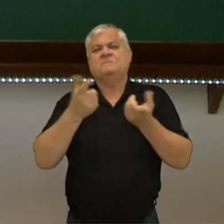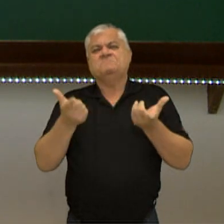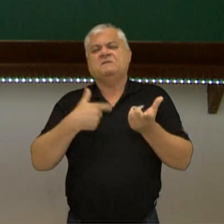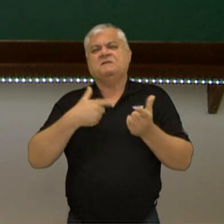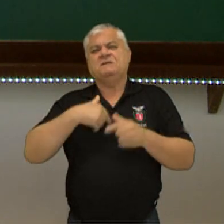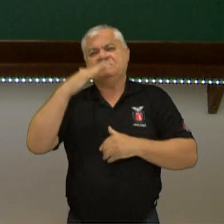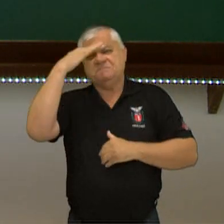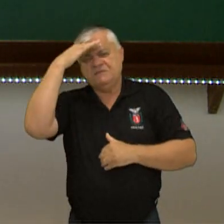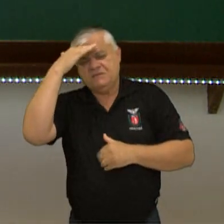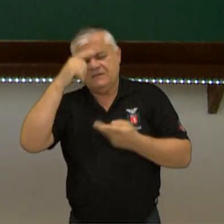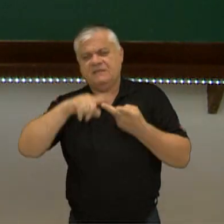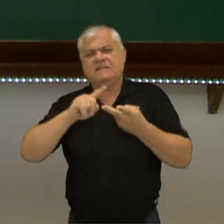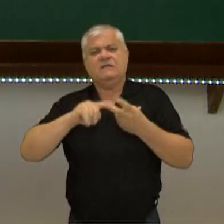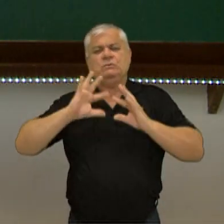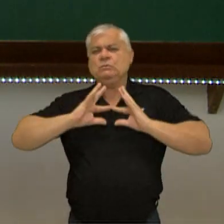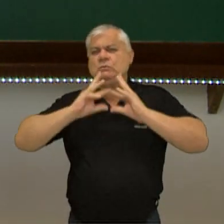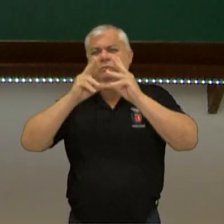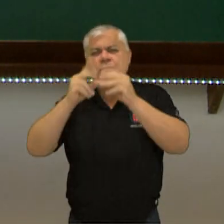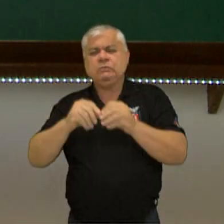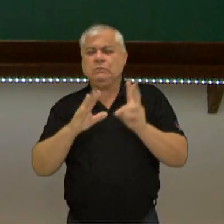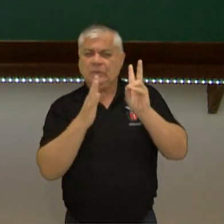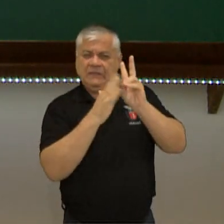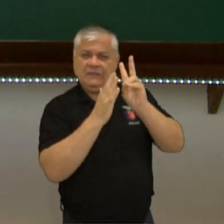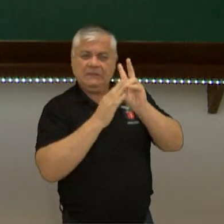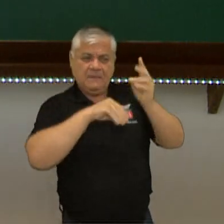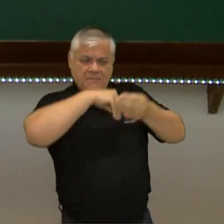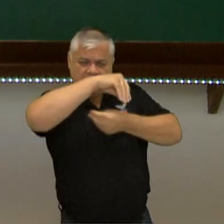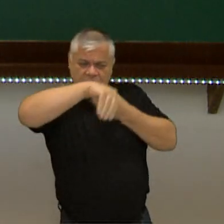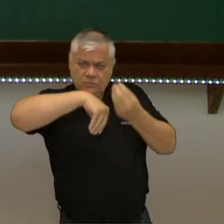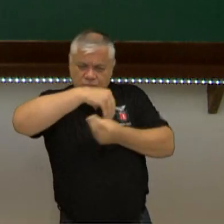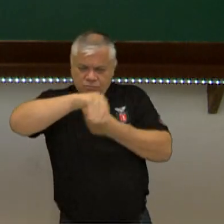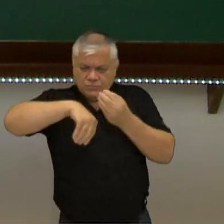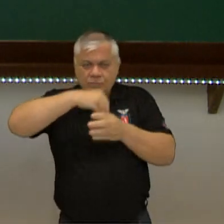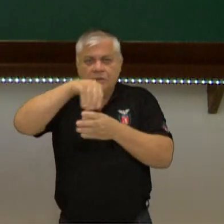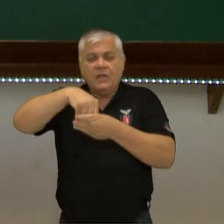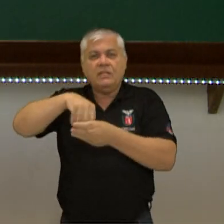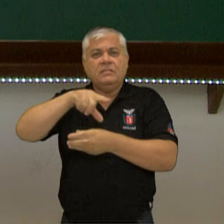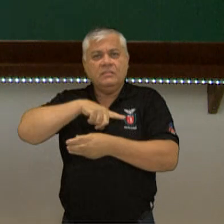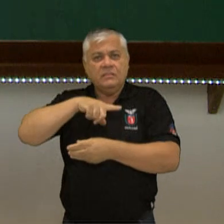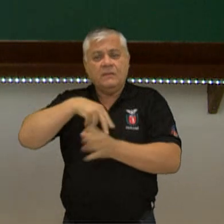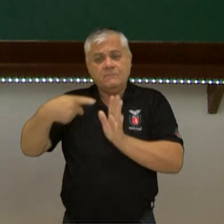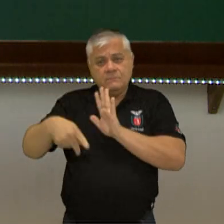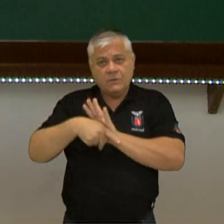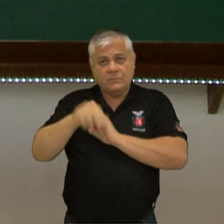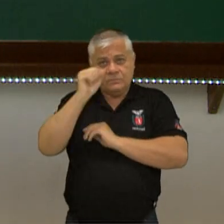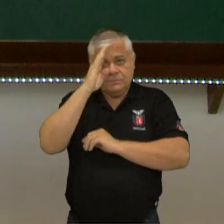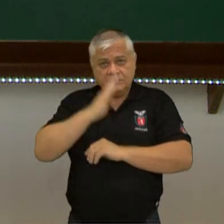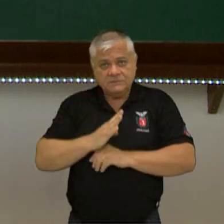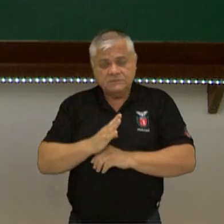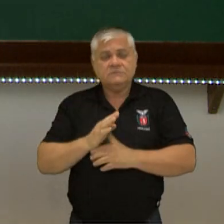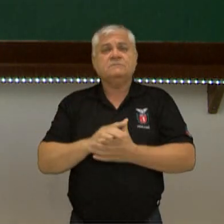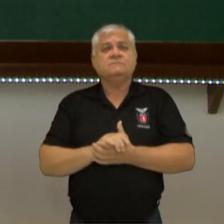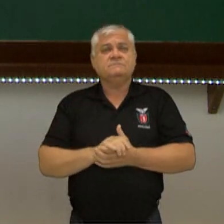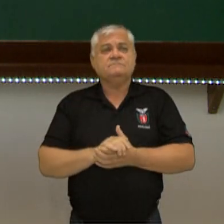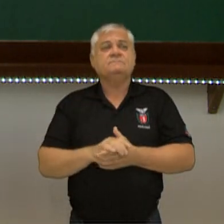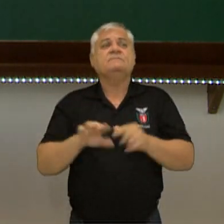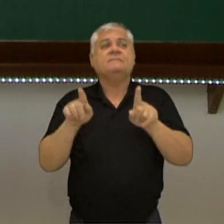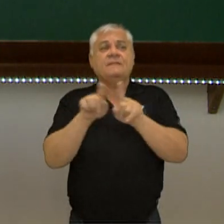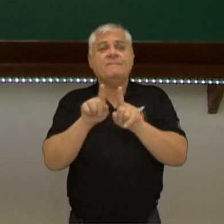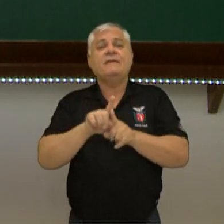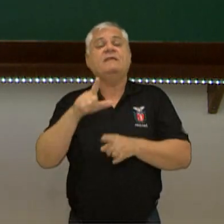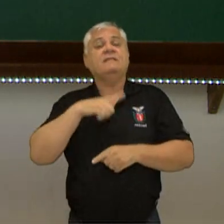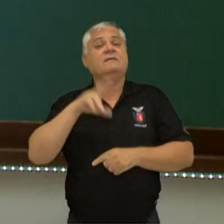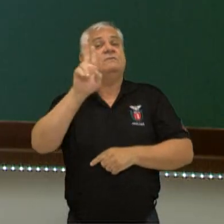matriz africana, do xamanismo indígena, então é uma religião tipicamente brasileira, e ela também tem